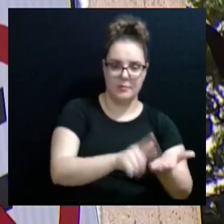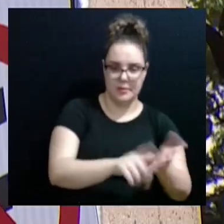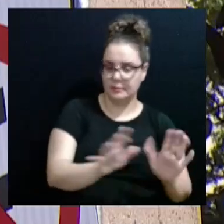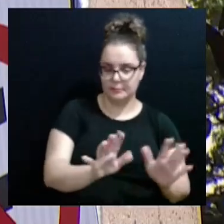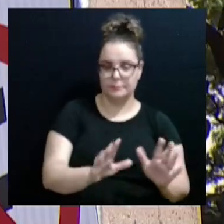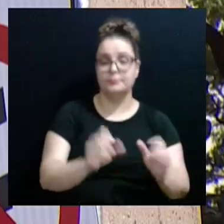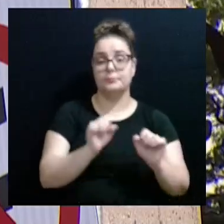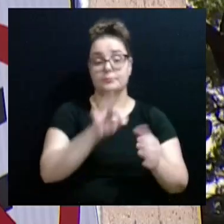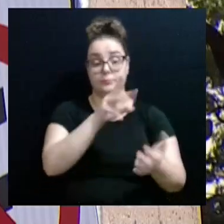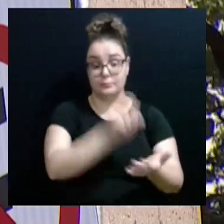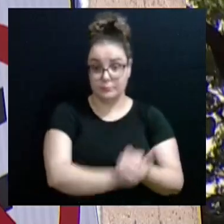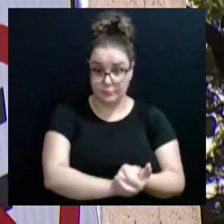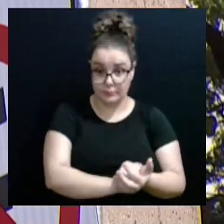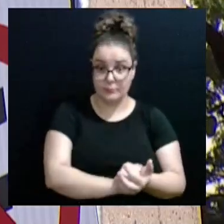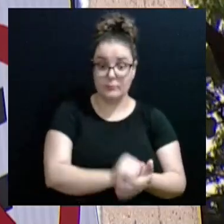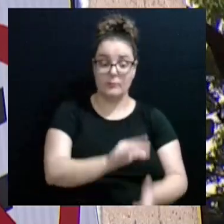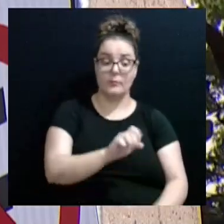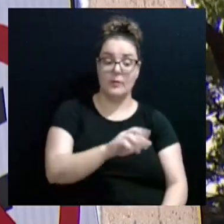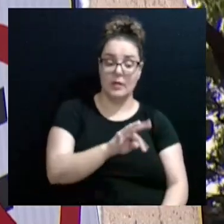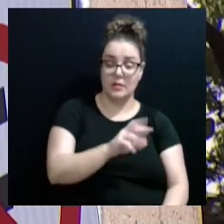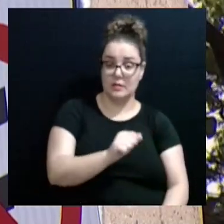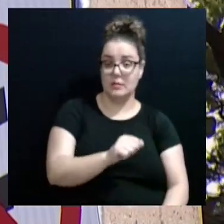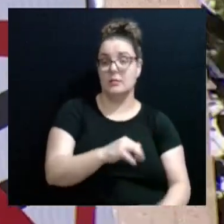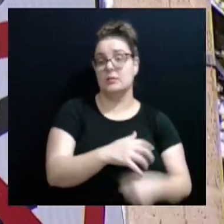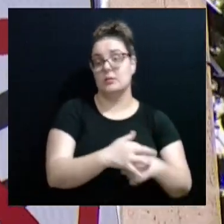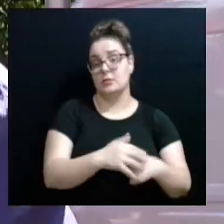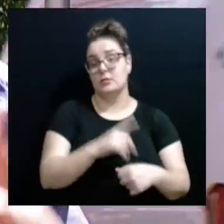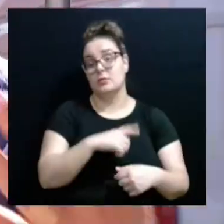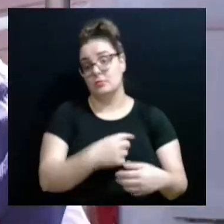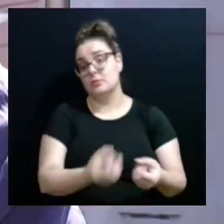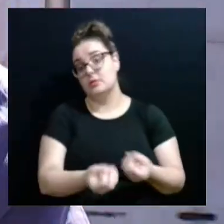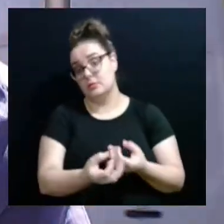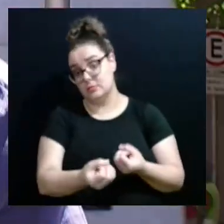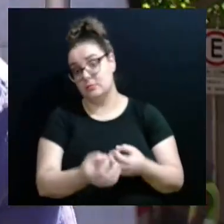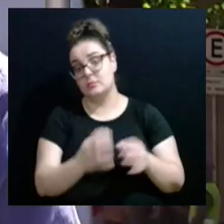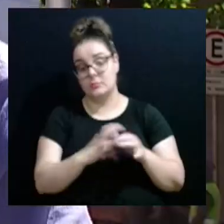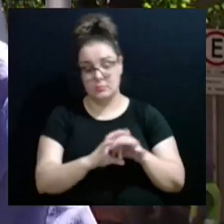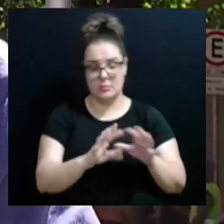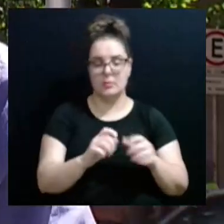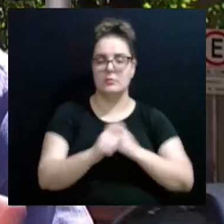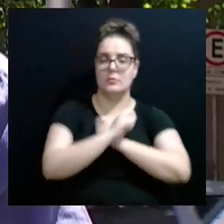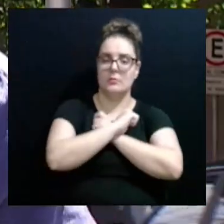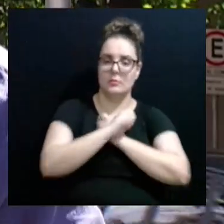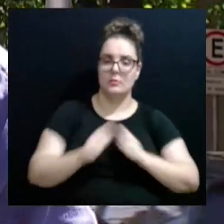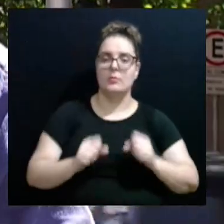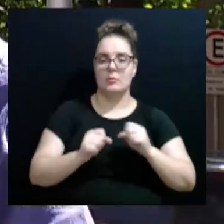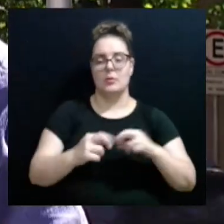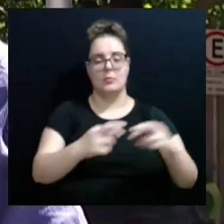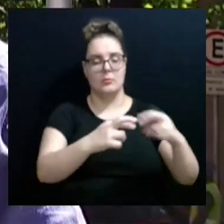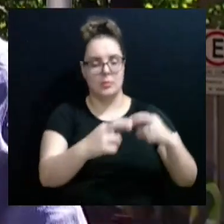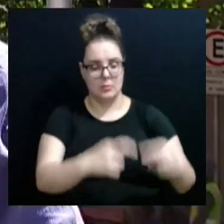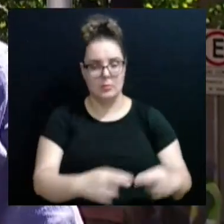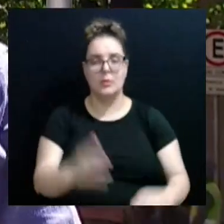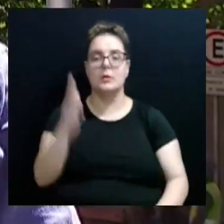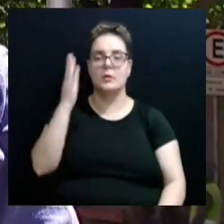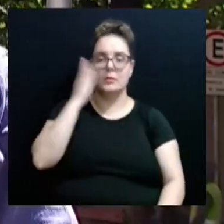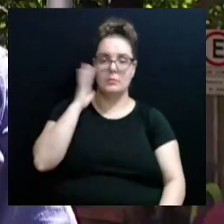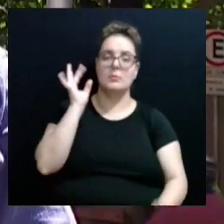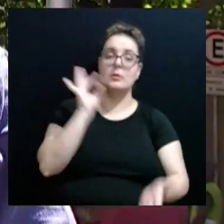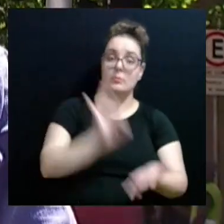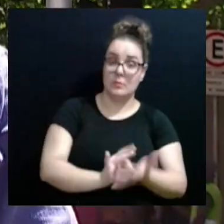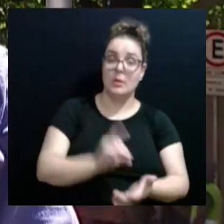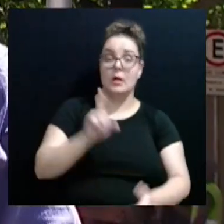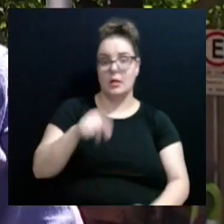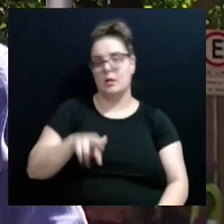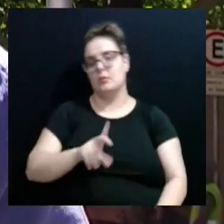carteira digital. Então você tem que ter essa informação disponível para que os agentes possam fazer a fiscalização e saber se realmente você é ou não portador ali